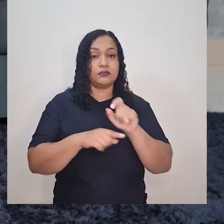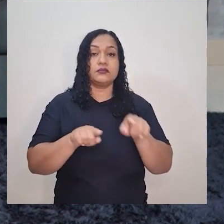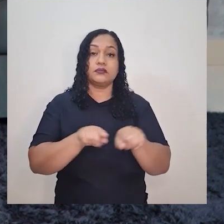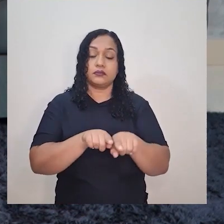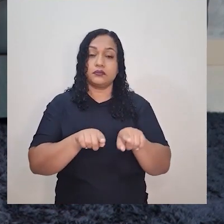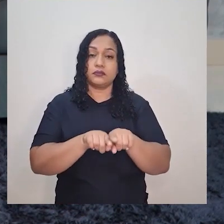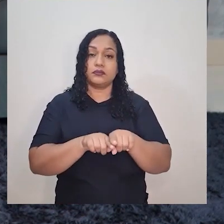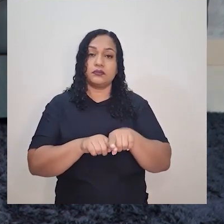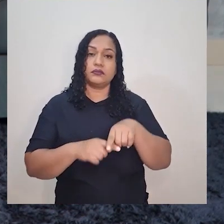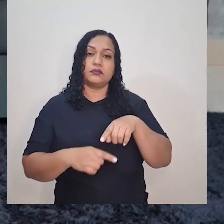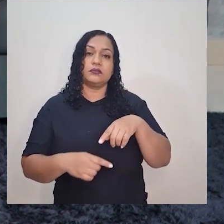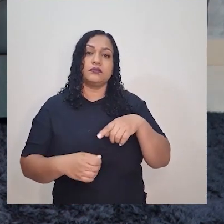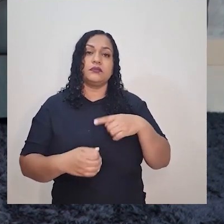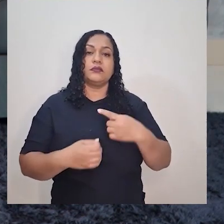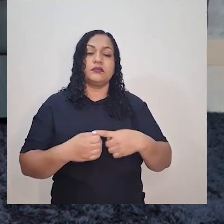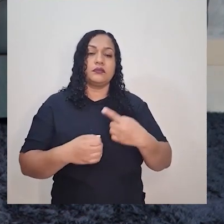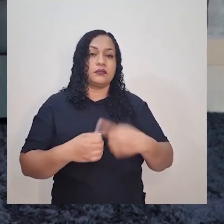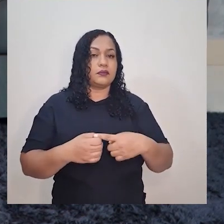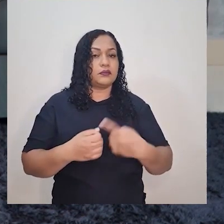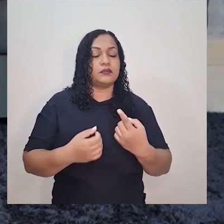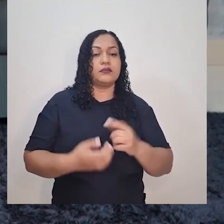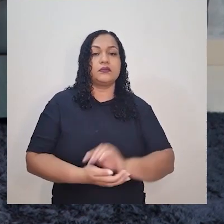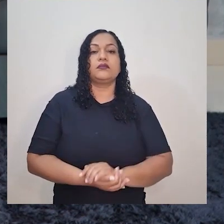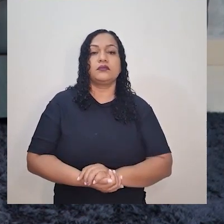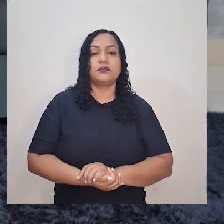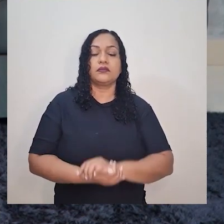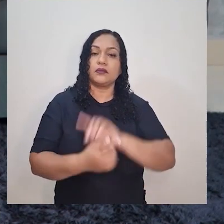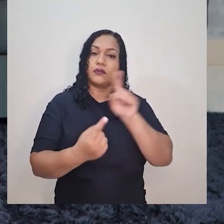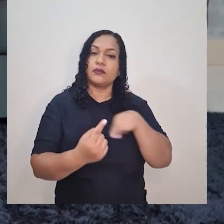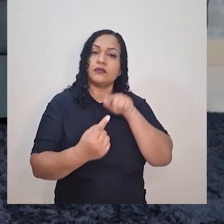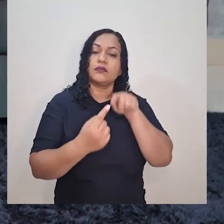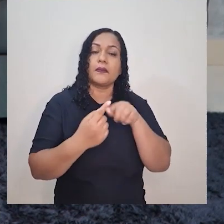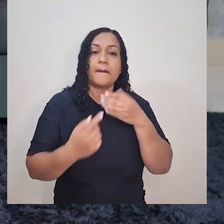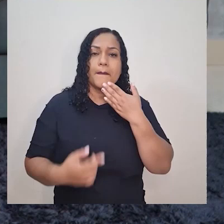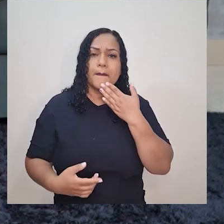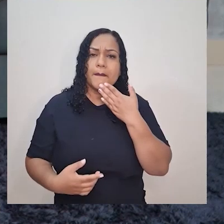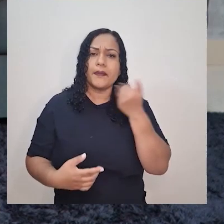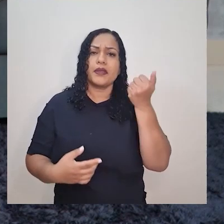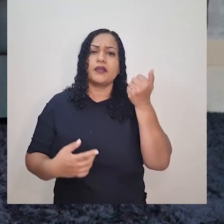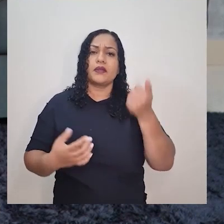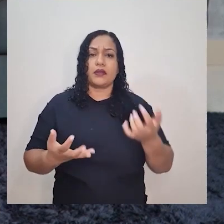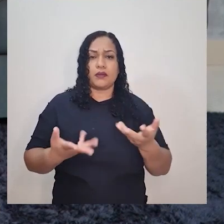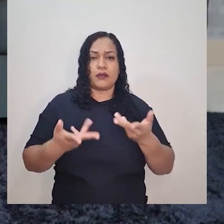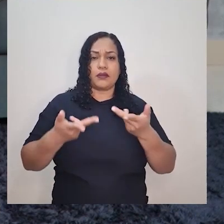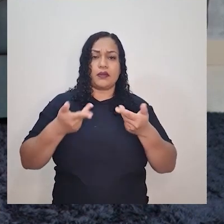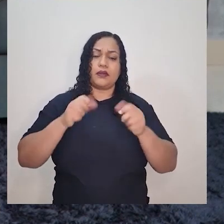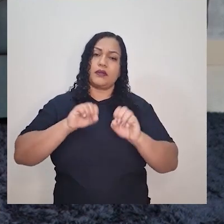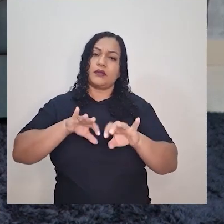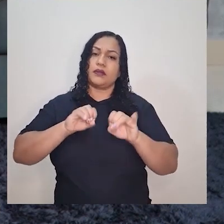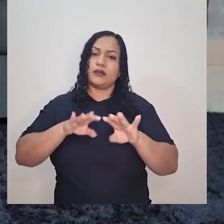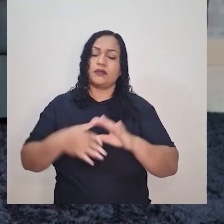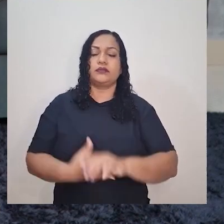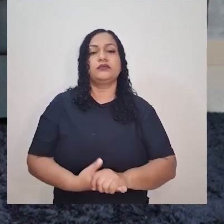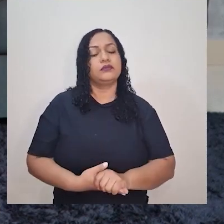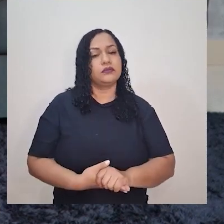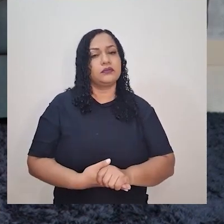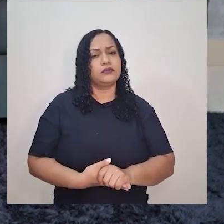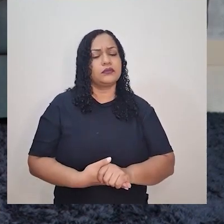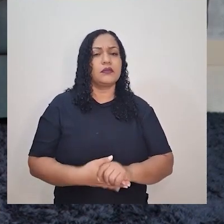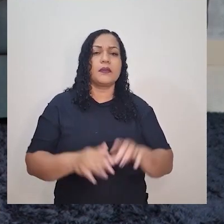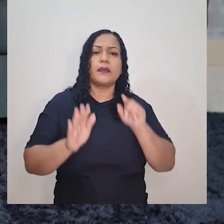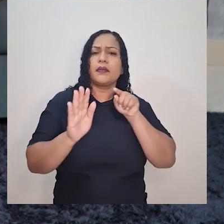e municipal, em busca da melhoria de qualidade do ensino. Professoras, qual a concepção que